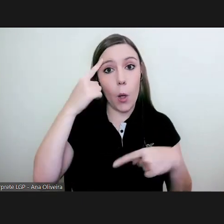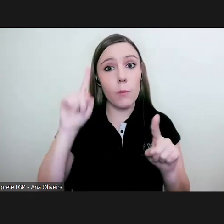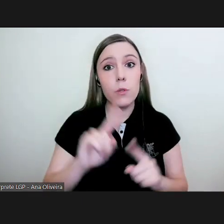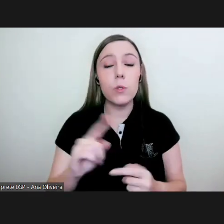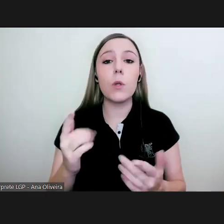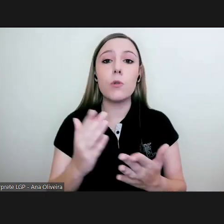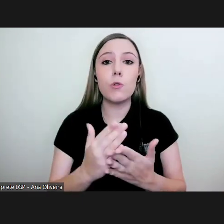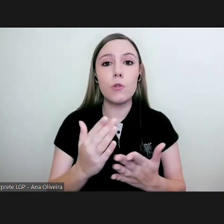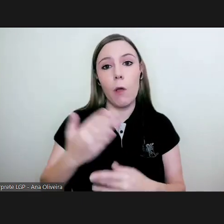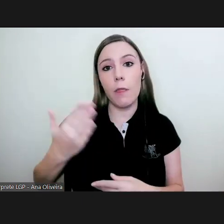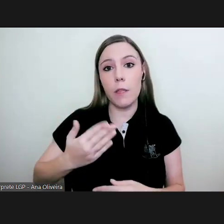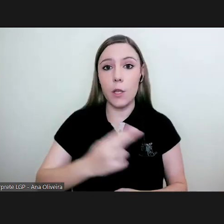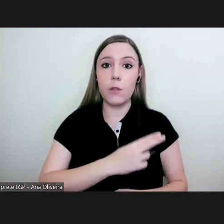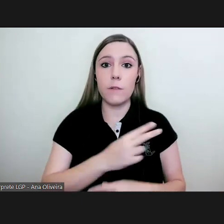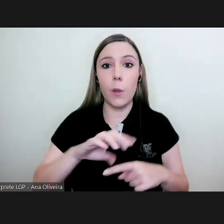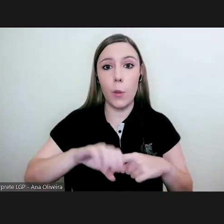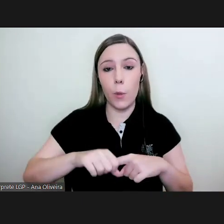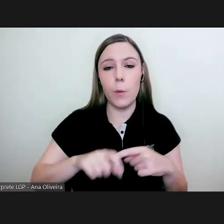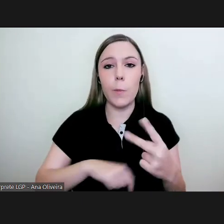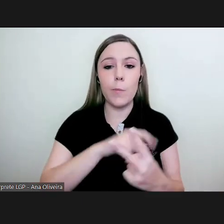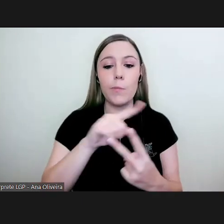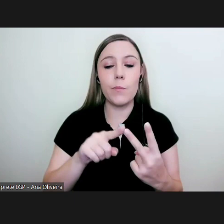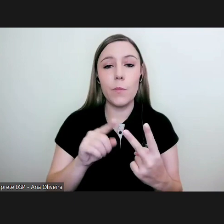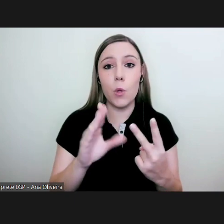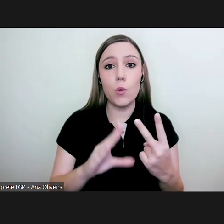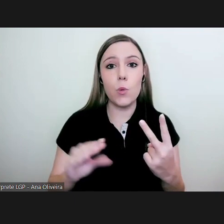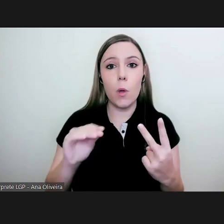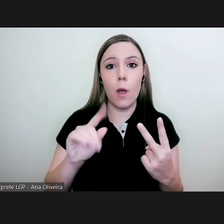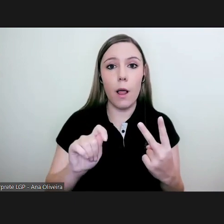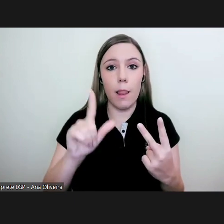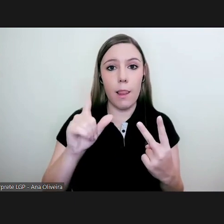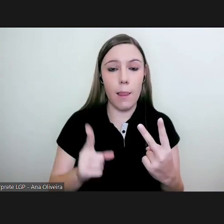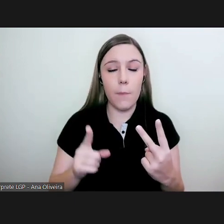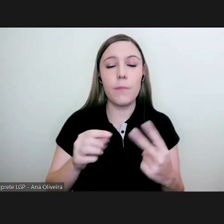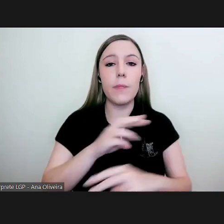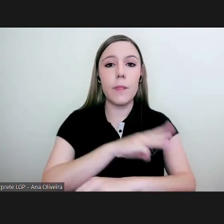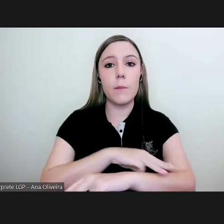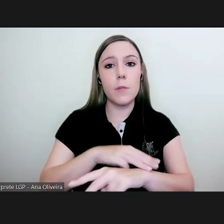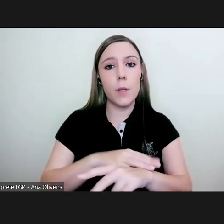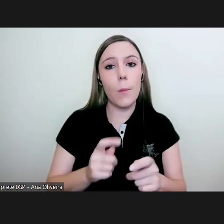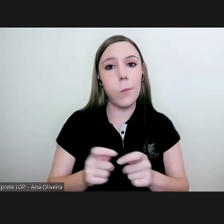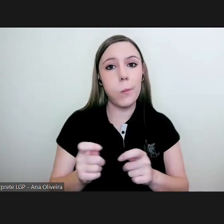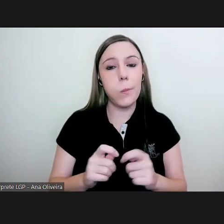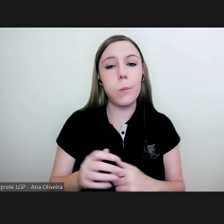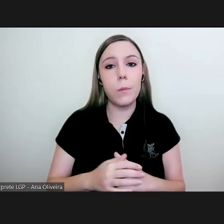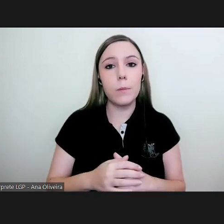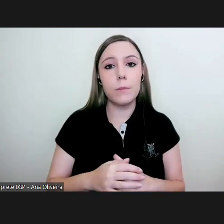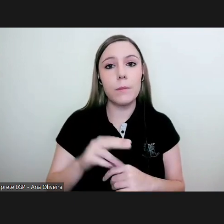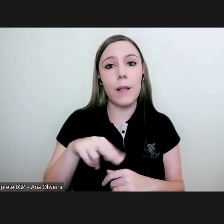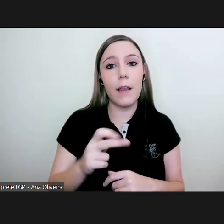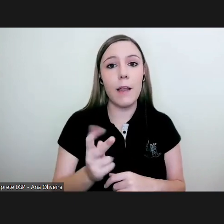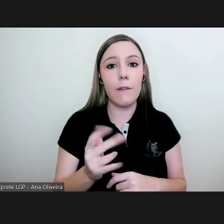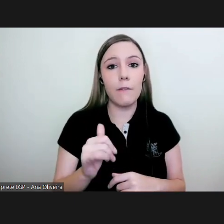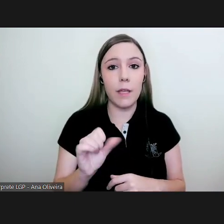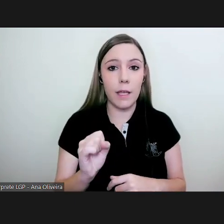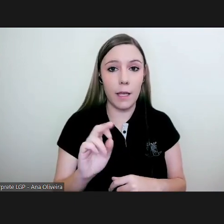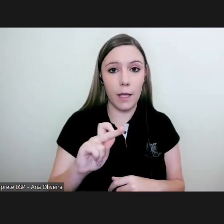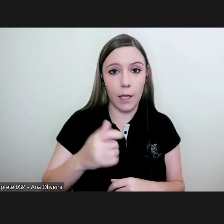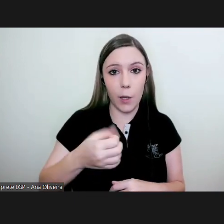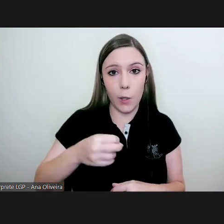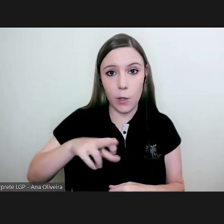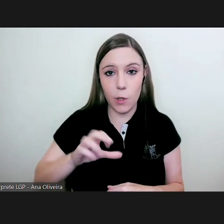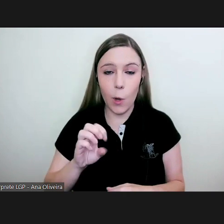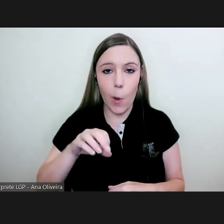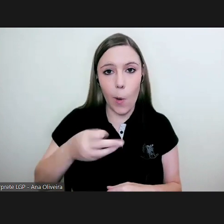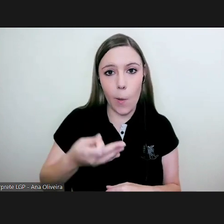da Universidade do Minho, e João Lé, administrador executivo na The Navigator Company.